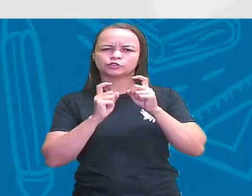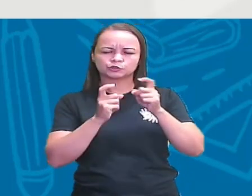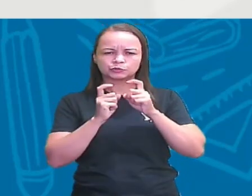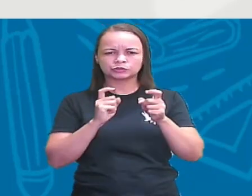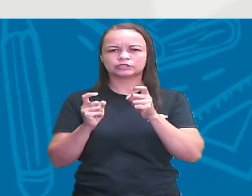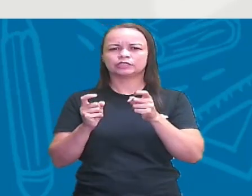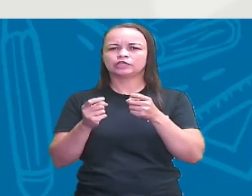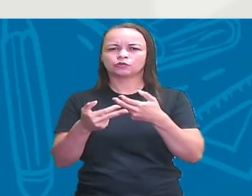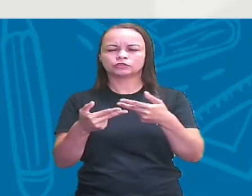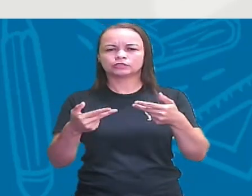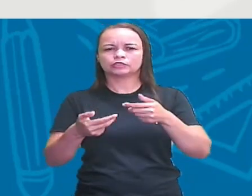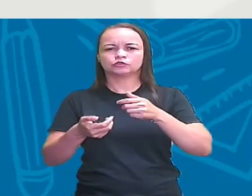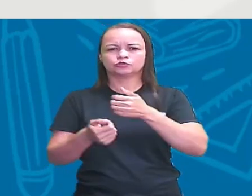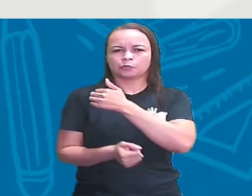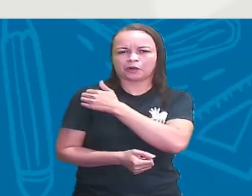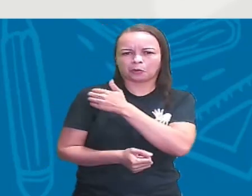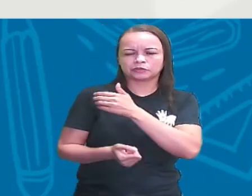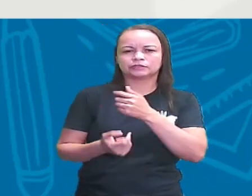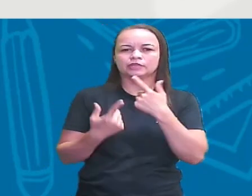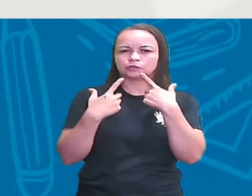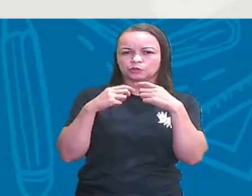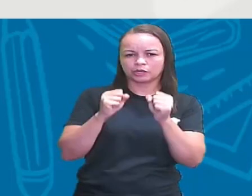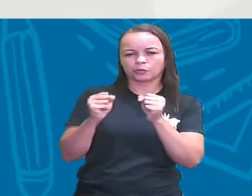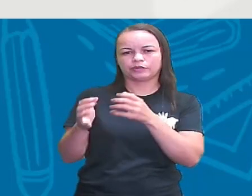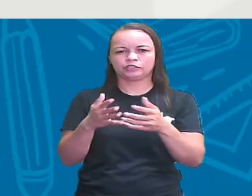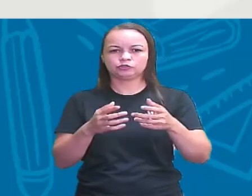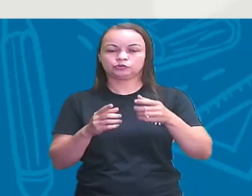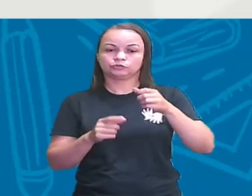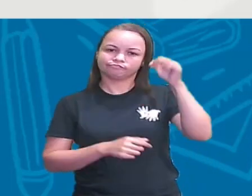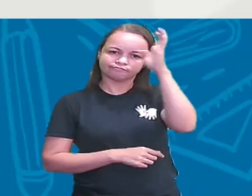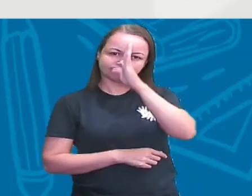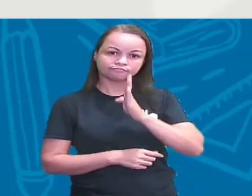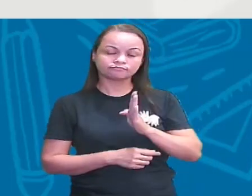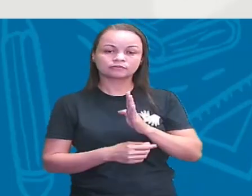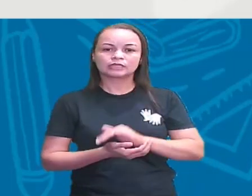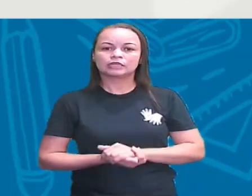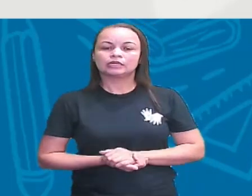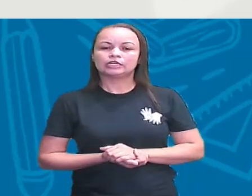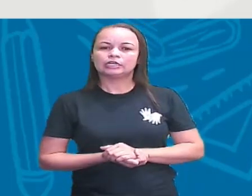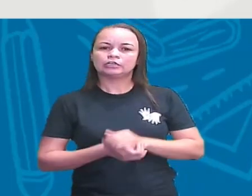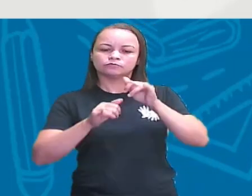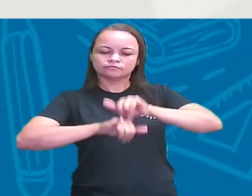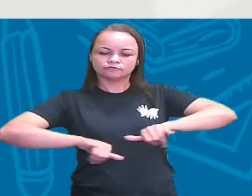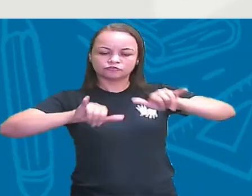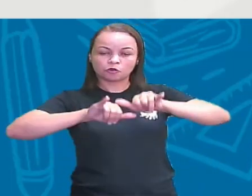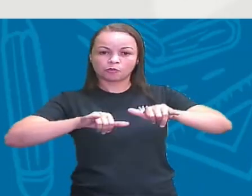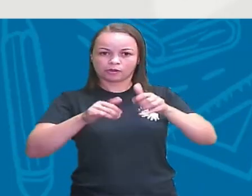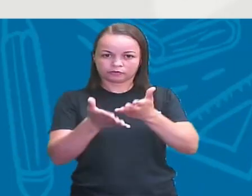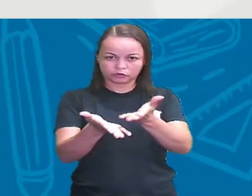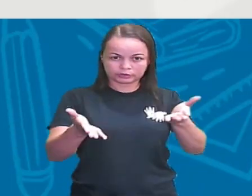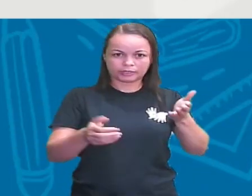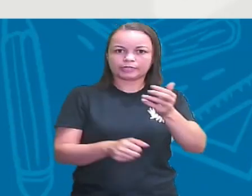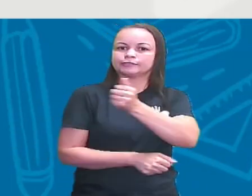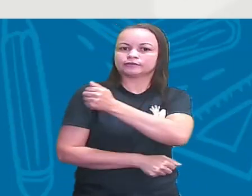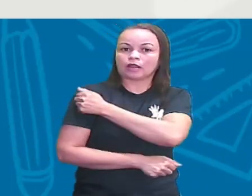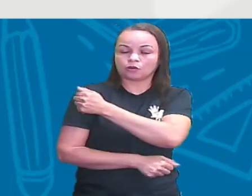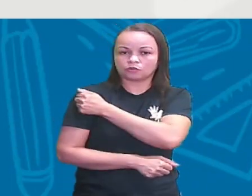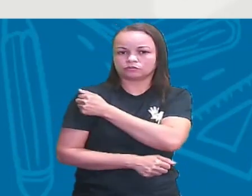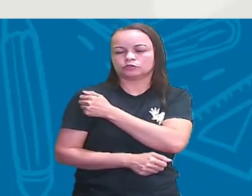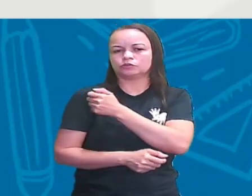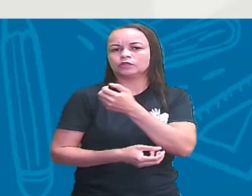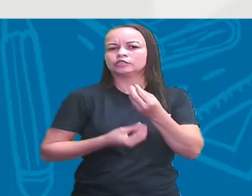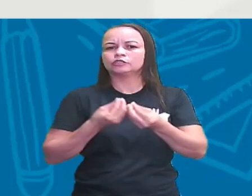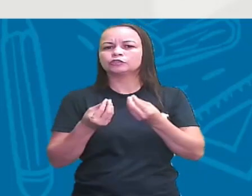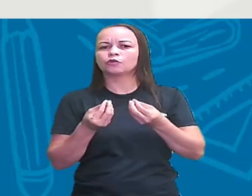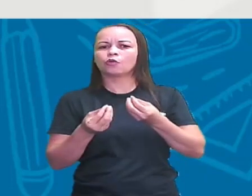preconceito linguístico na sociedade brasileira, né, e informar a vocês, educandos, né, a respeito da existência